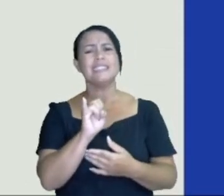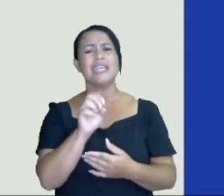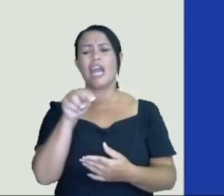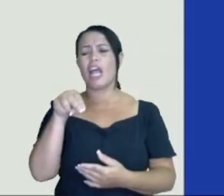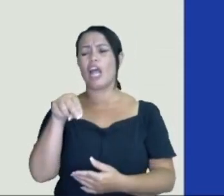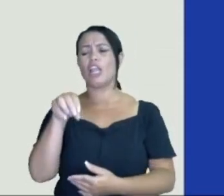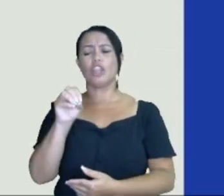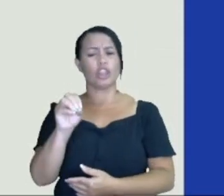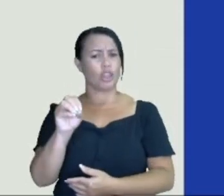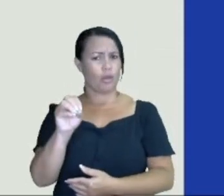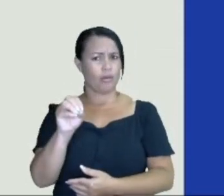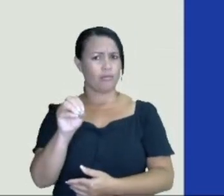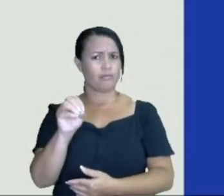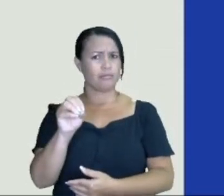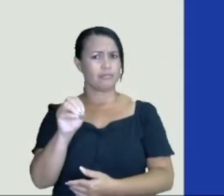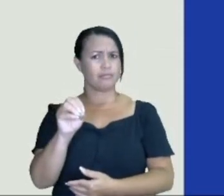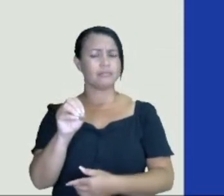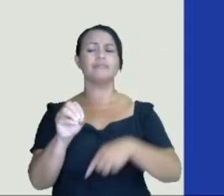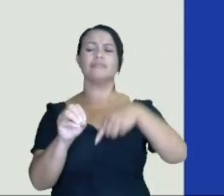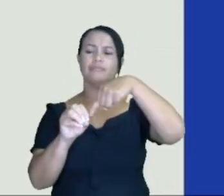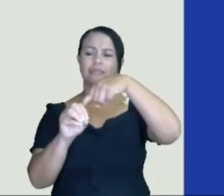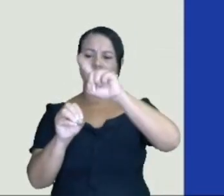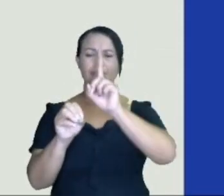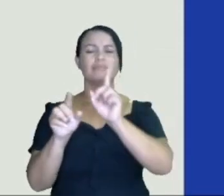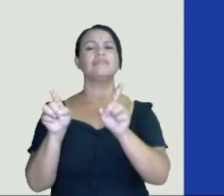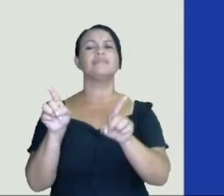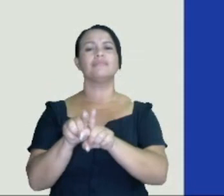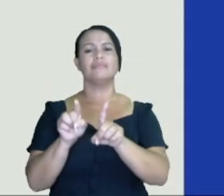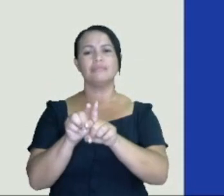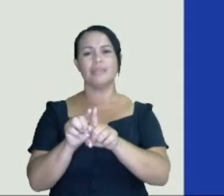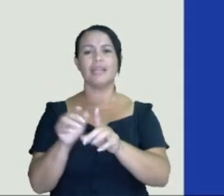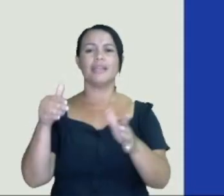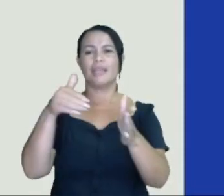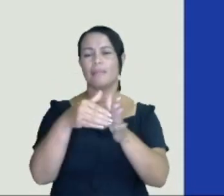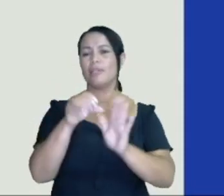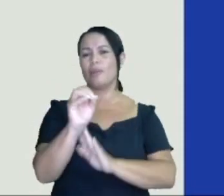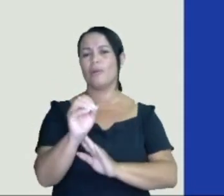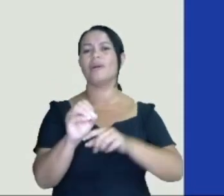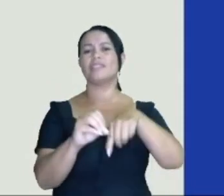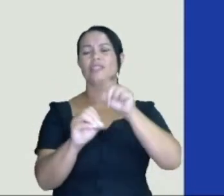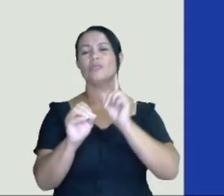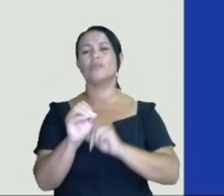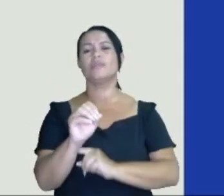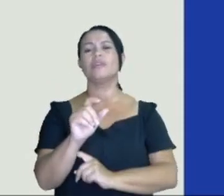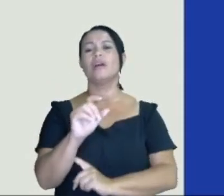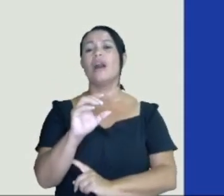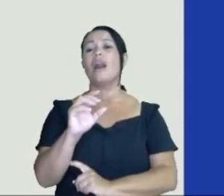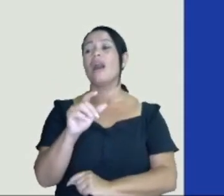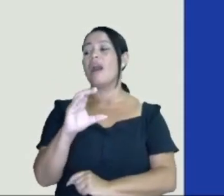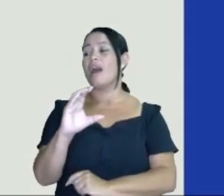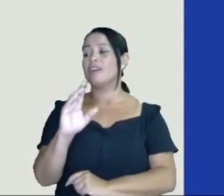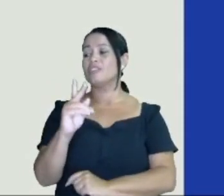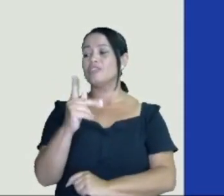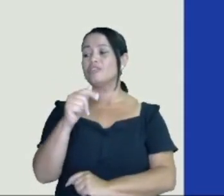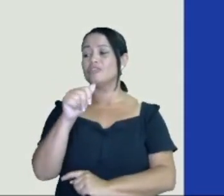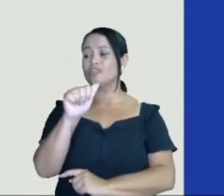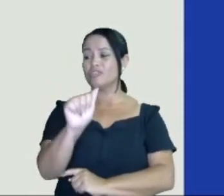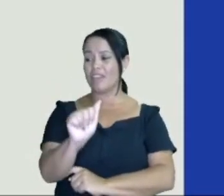nó, acentua-se também? Sim. Termina em O, acentua. Chá, termina em